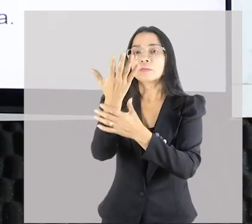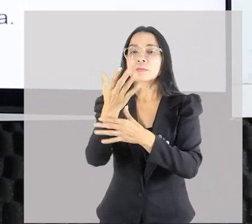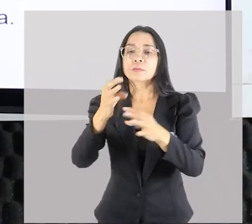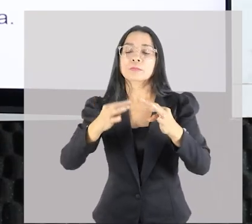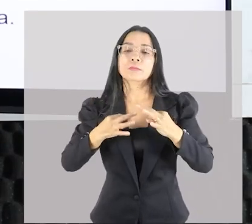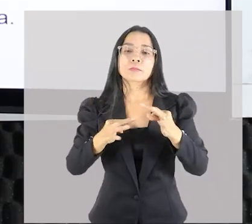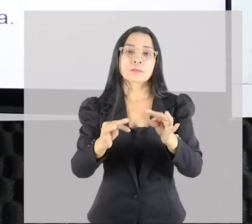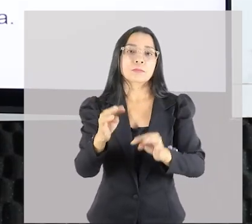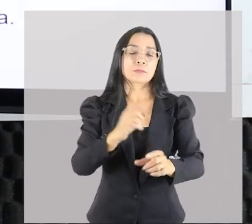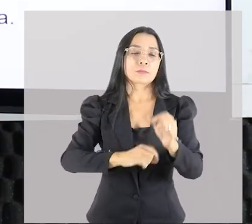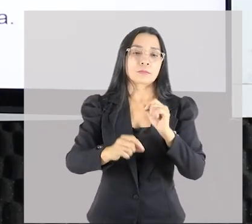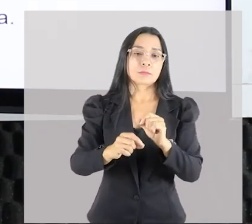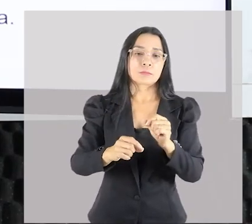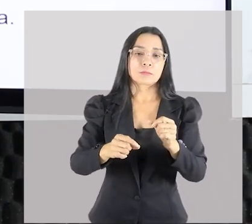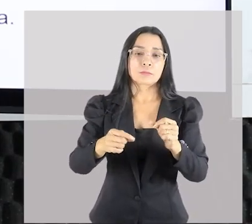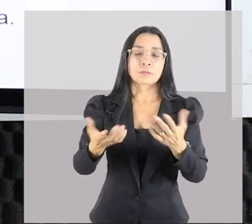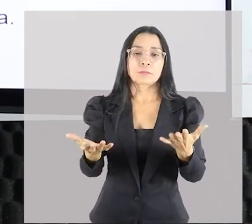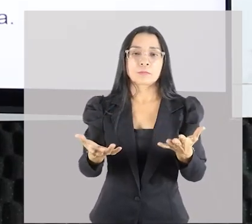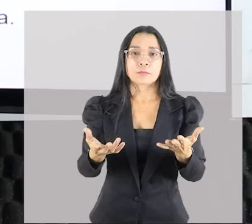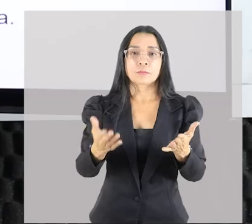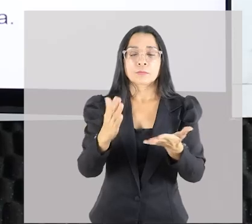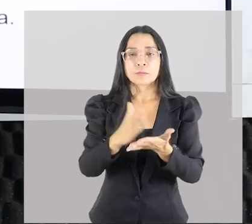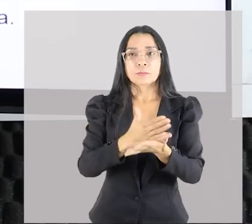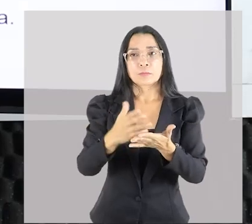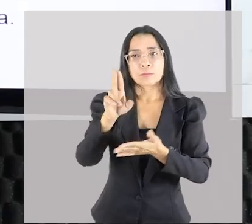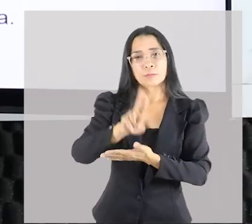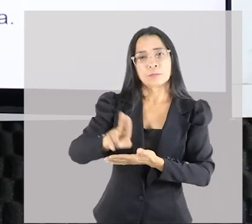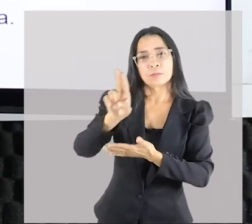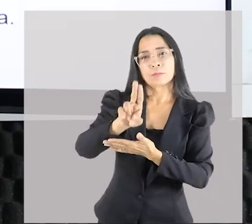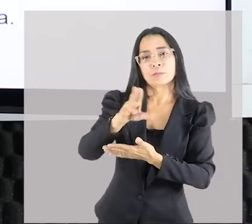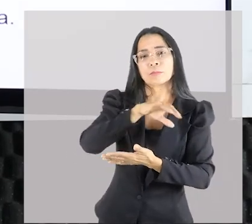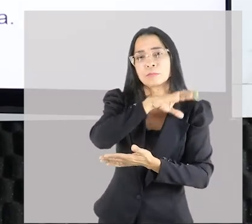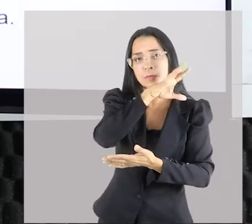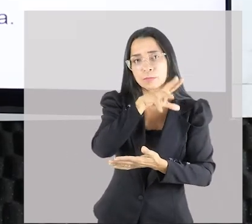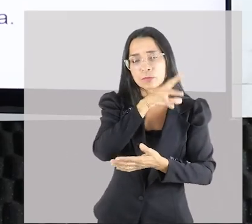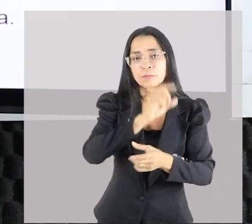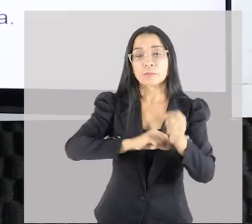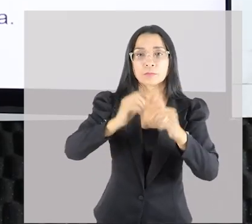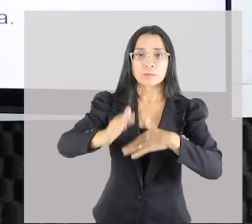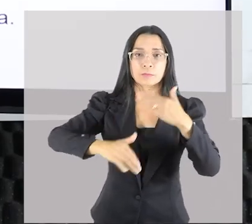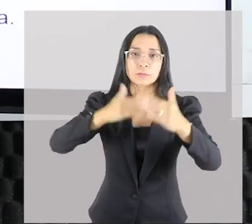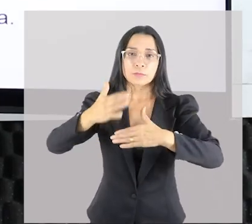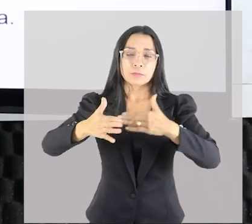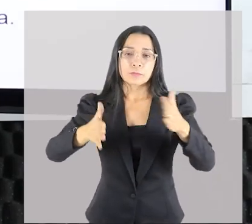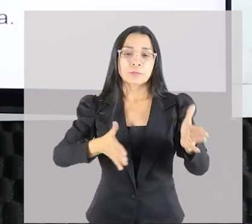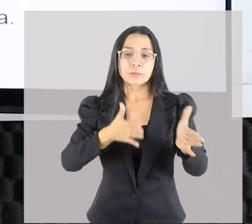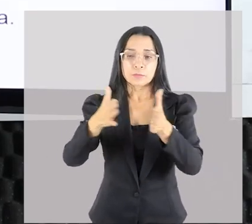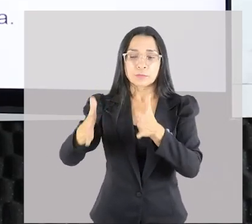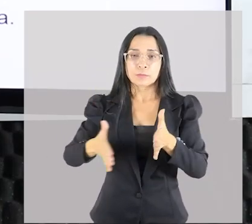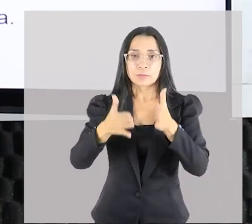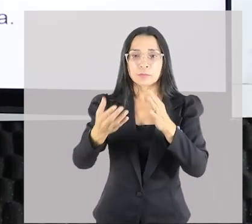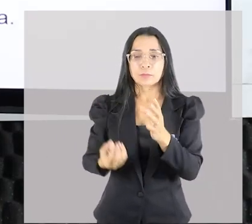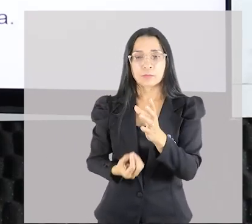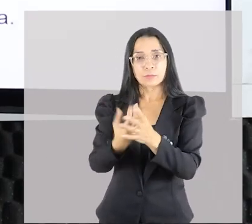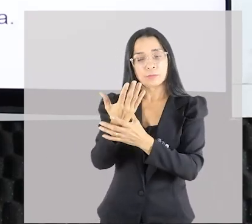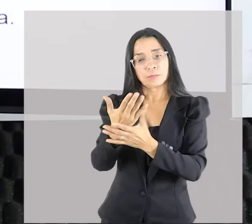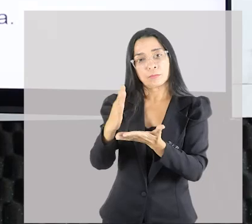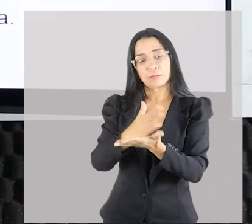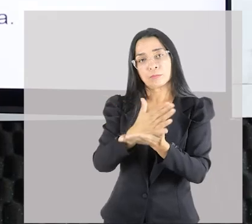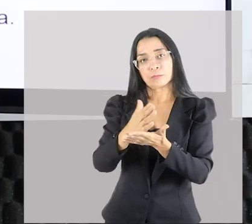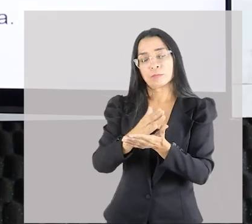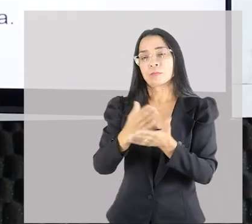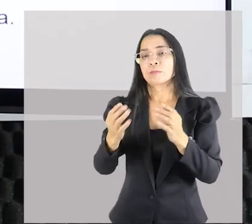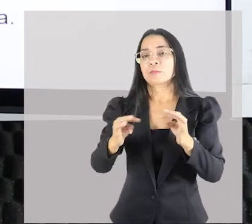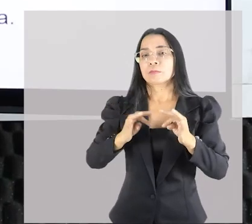o arado, desde algumas utilizações de animais para o processo produtivo, de algumas técnicas